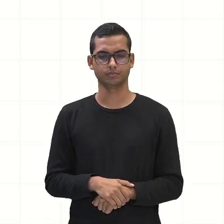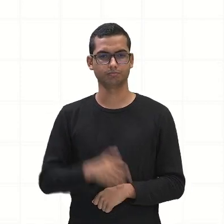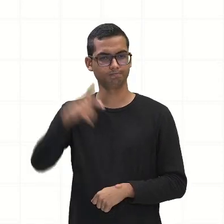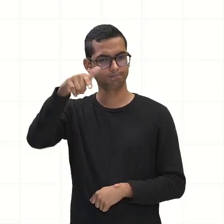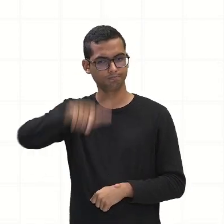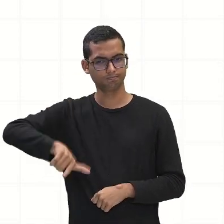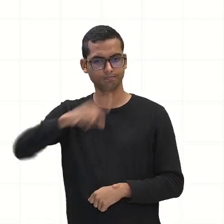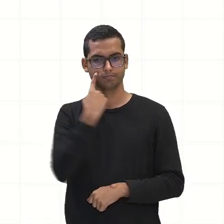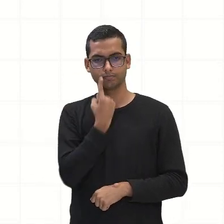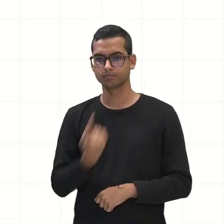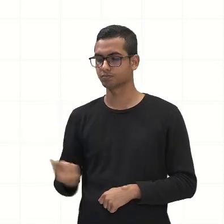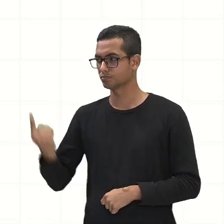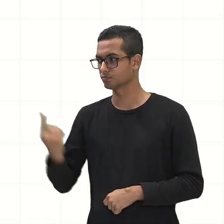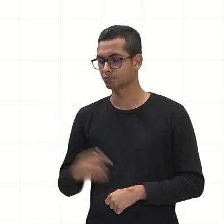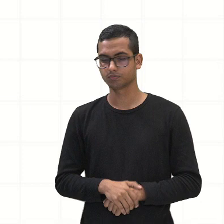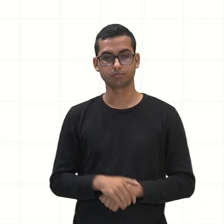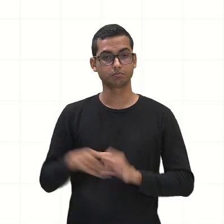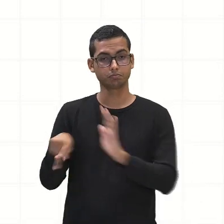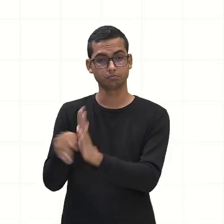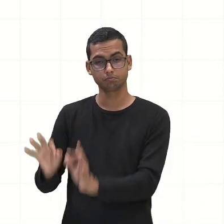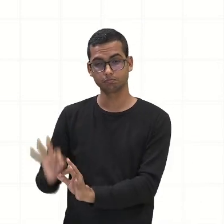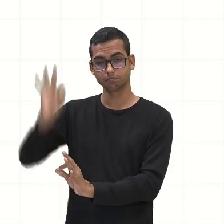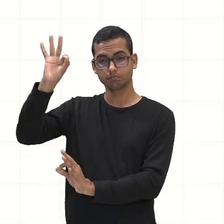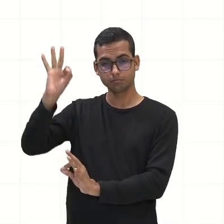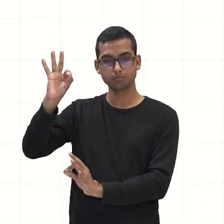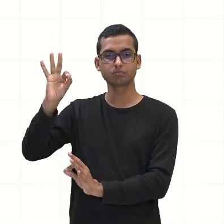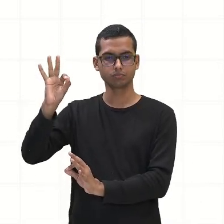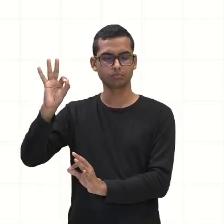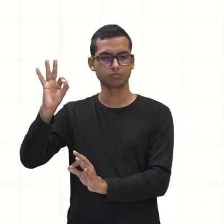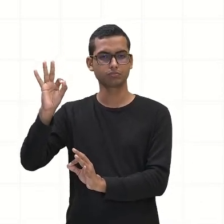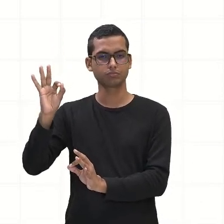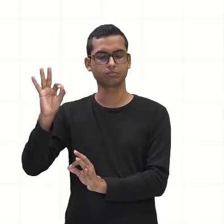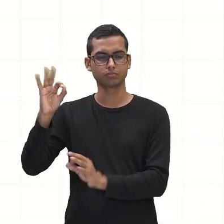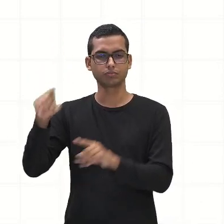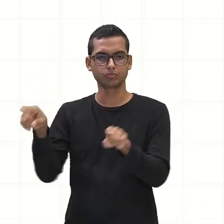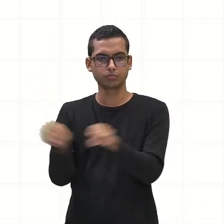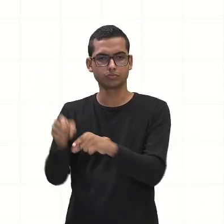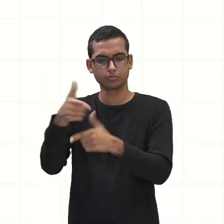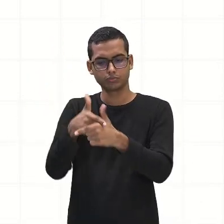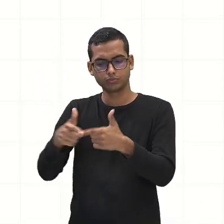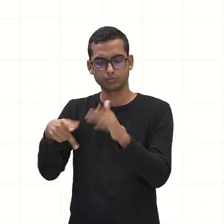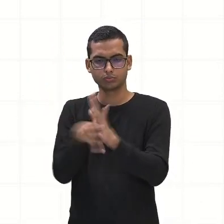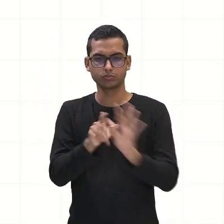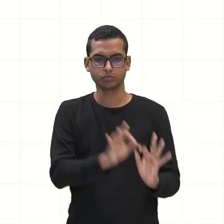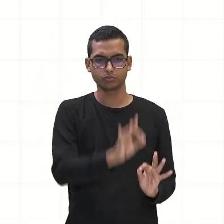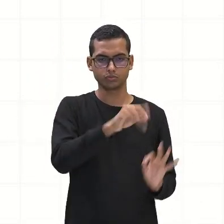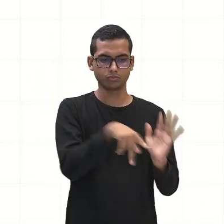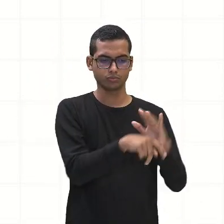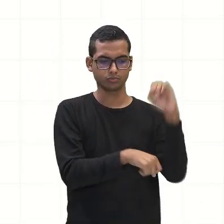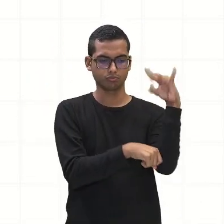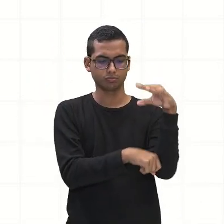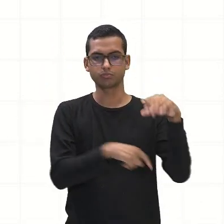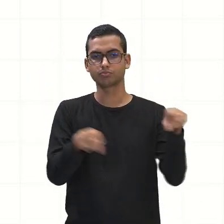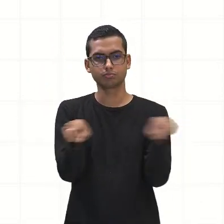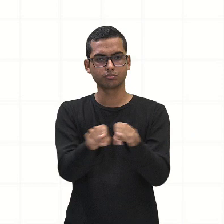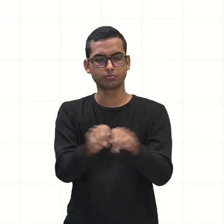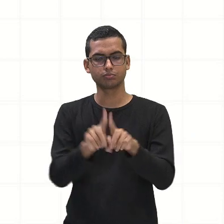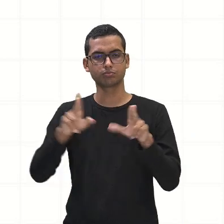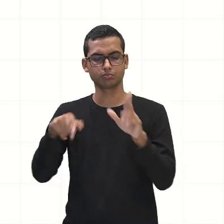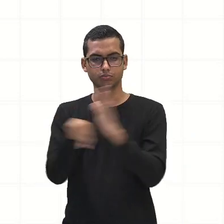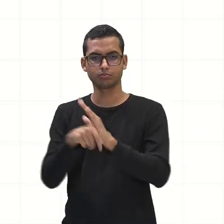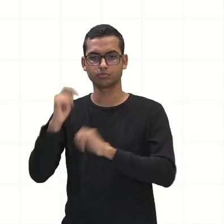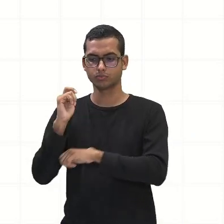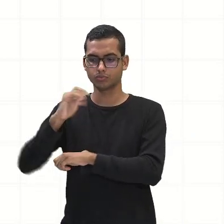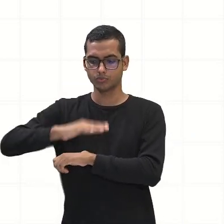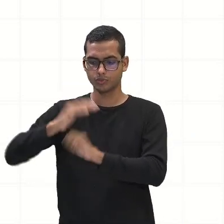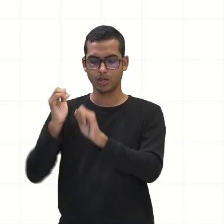do prédio, que é o que eu quero, vai estar para a altura do porte, assim como a sombra do prédio estará para a sombra do porte.